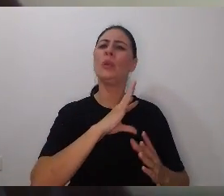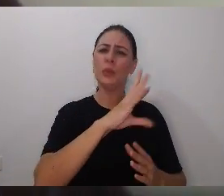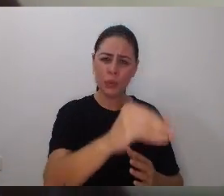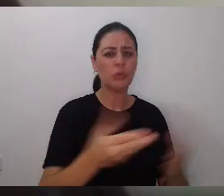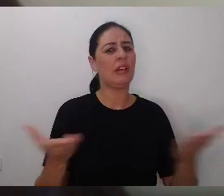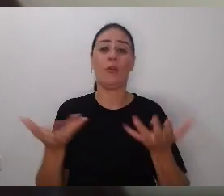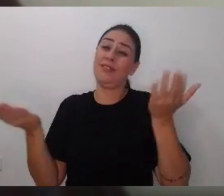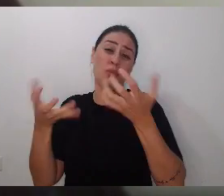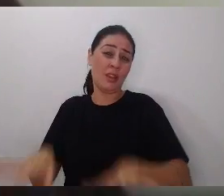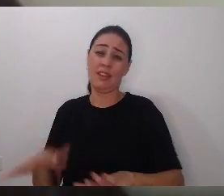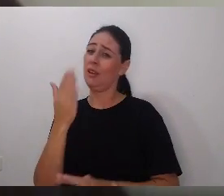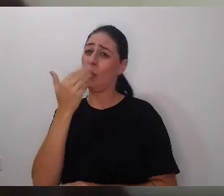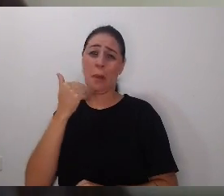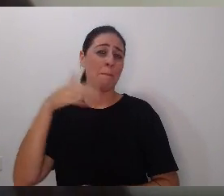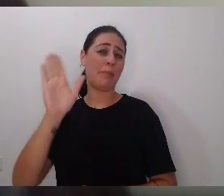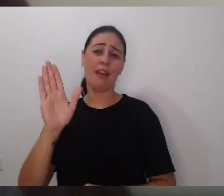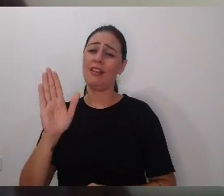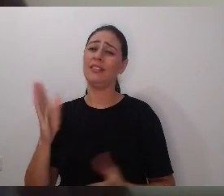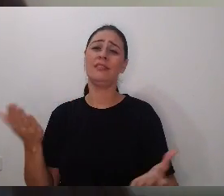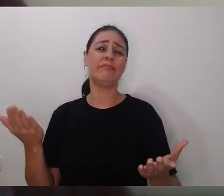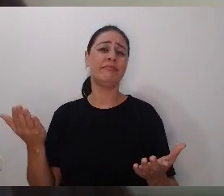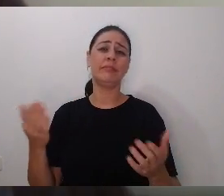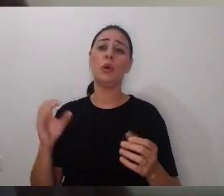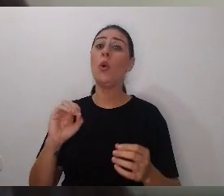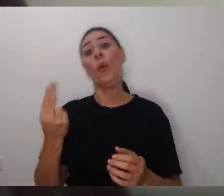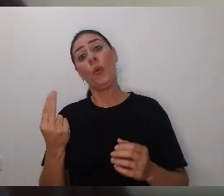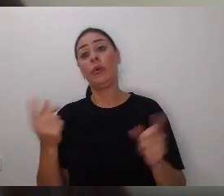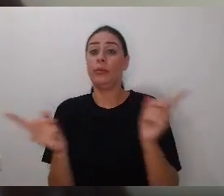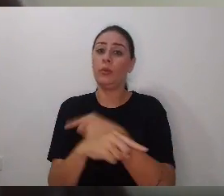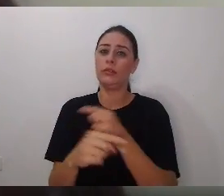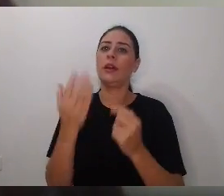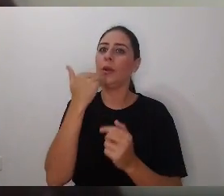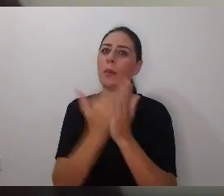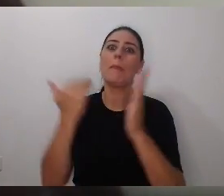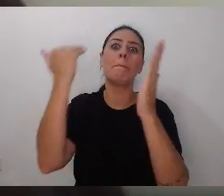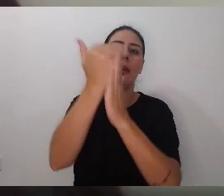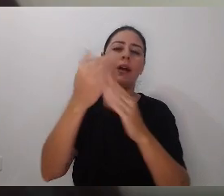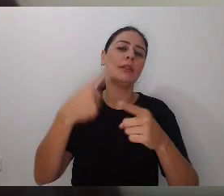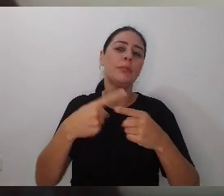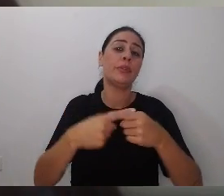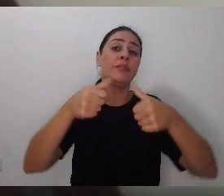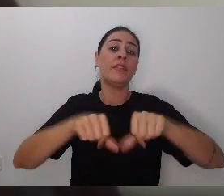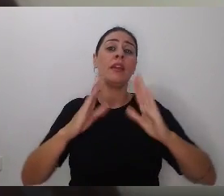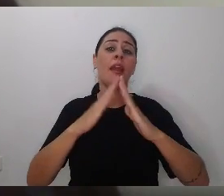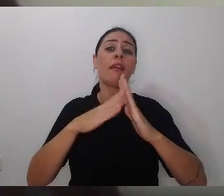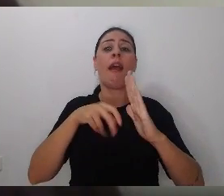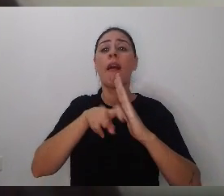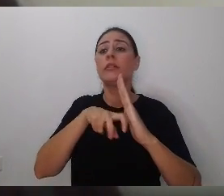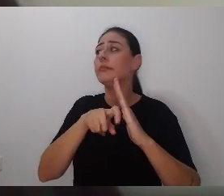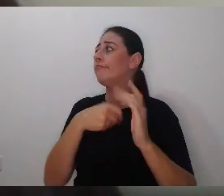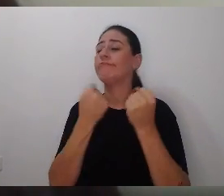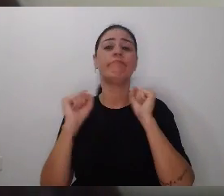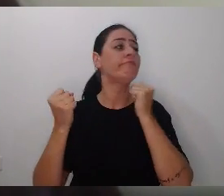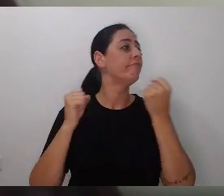já tinham uma alimentação bem variada, recusando os alimentos, muito mais restrito, ou comendo demais, né, pelo excesso de tempo em